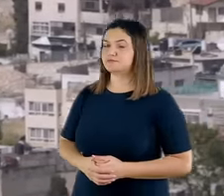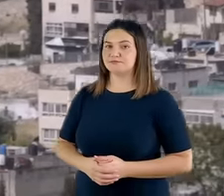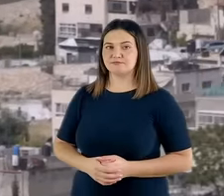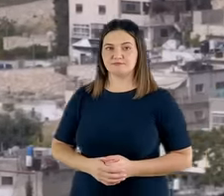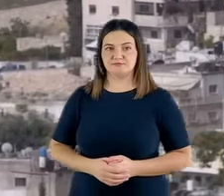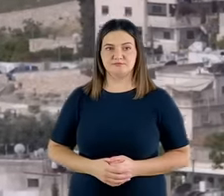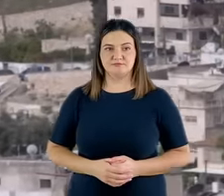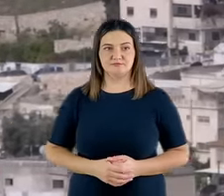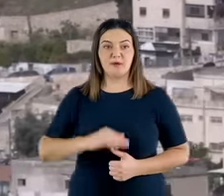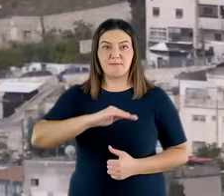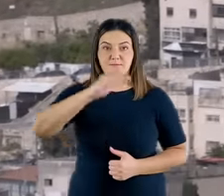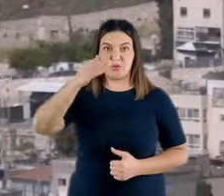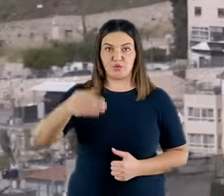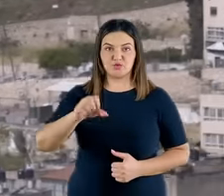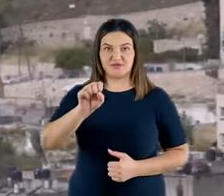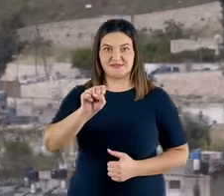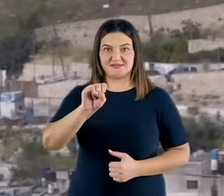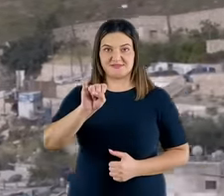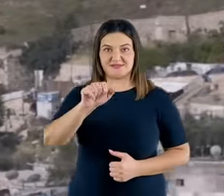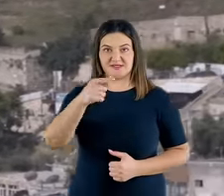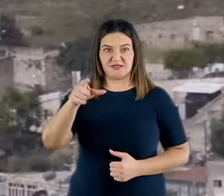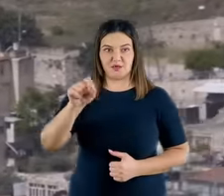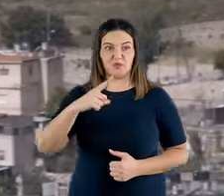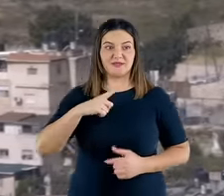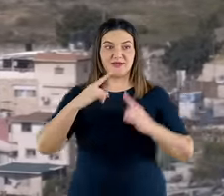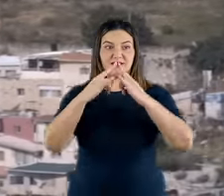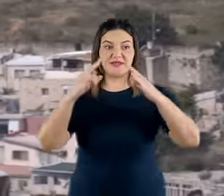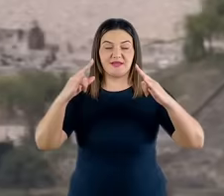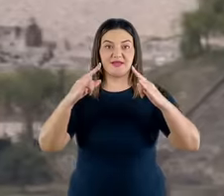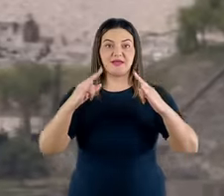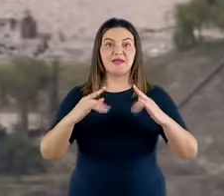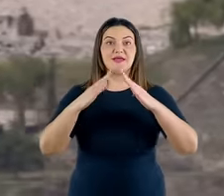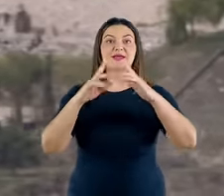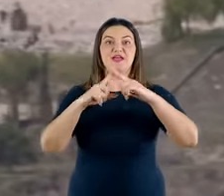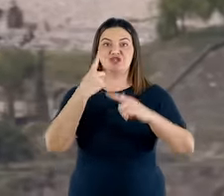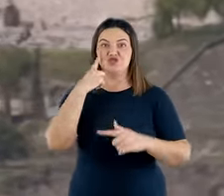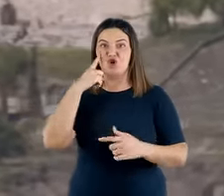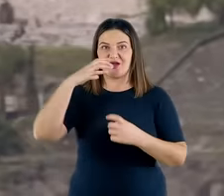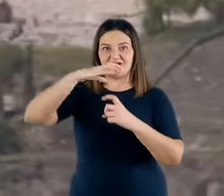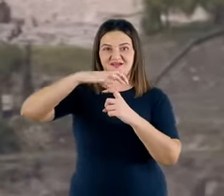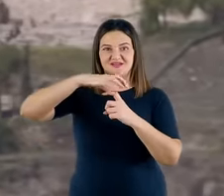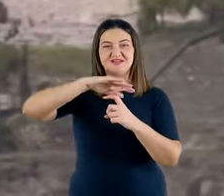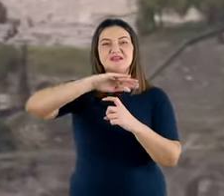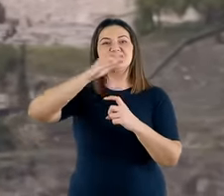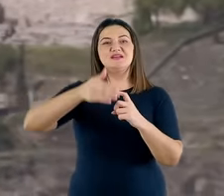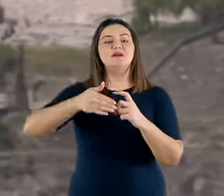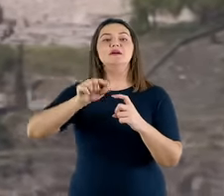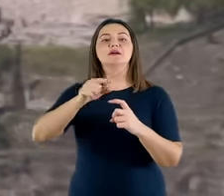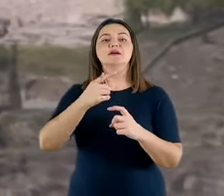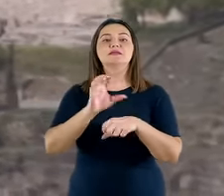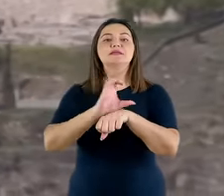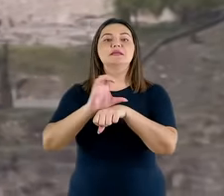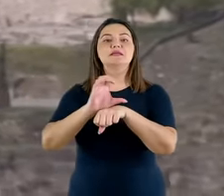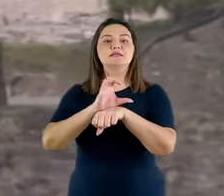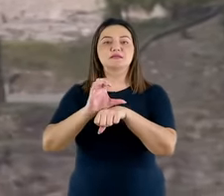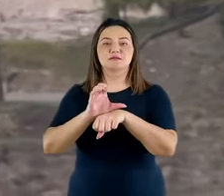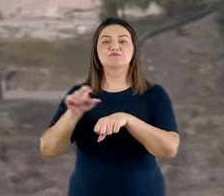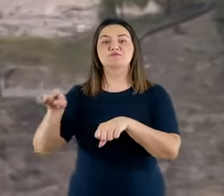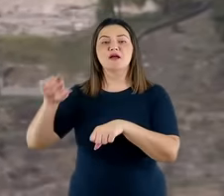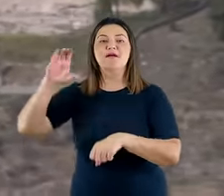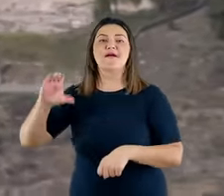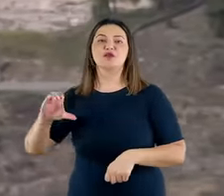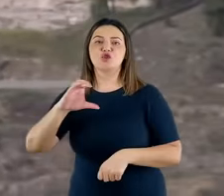que a gente chama de Monte Sião, você tem esta igreja com a cúpula cinza, que é chamada pela